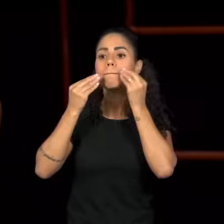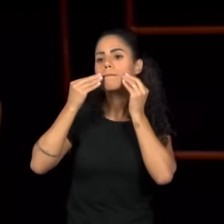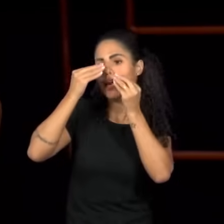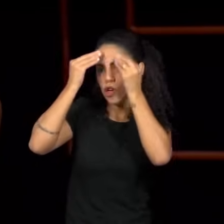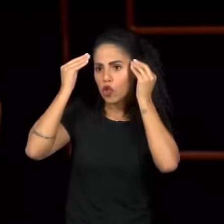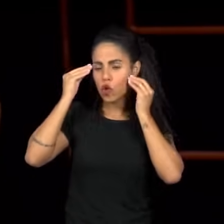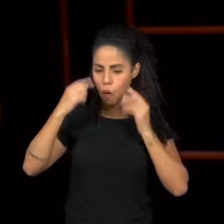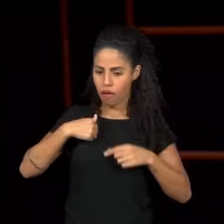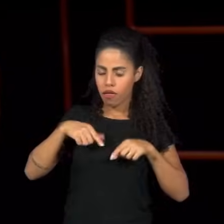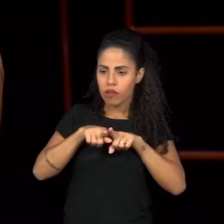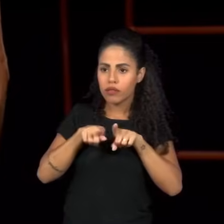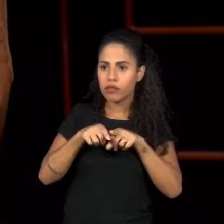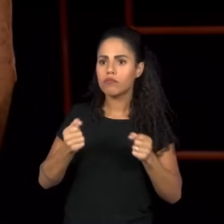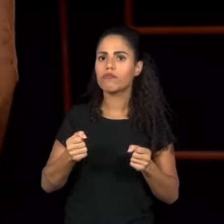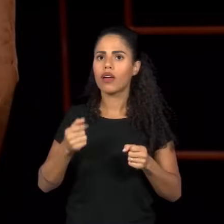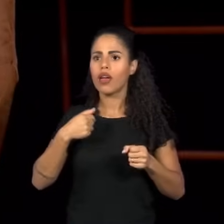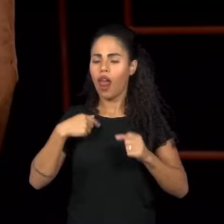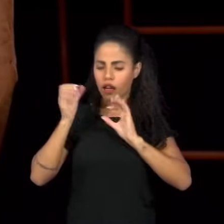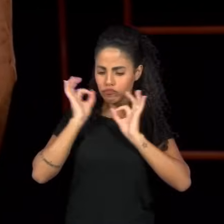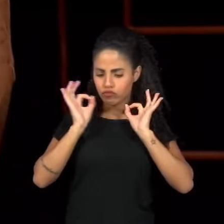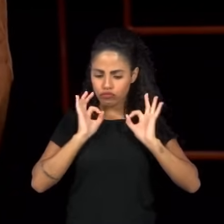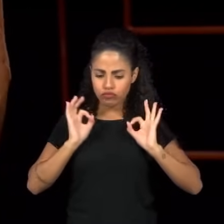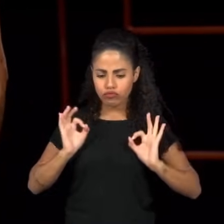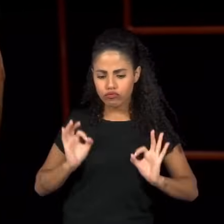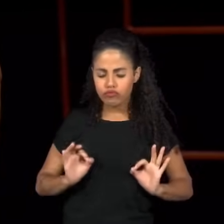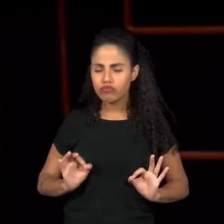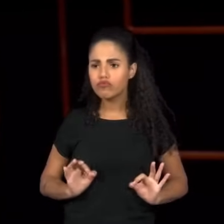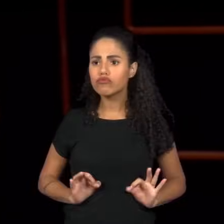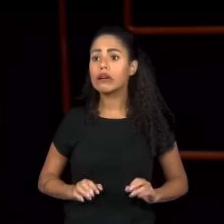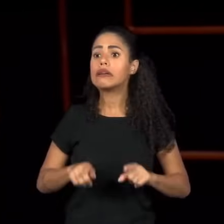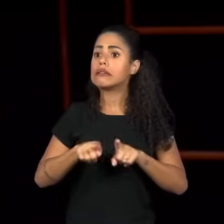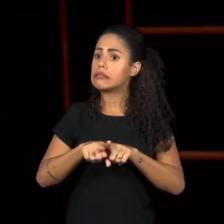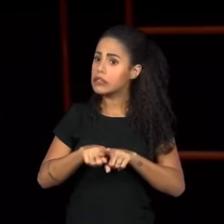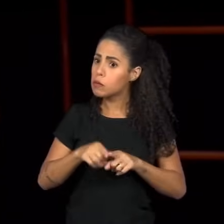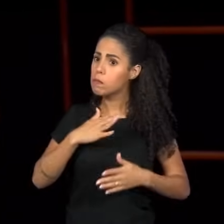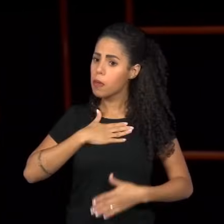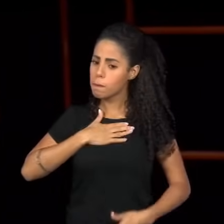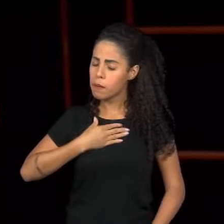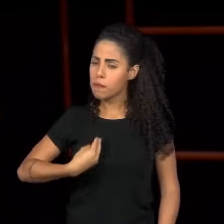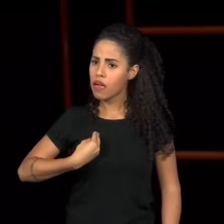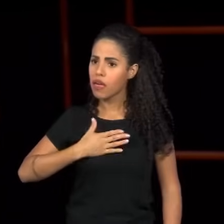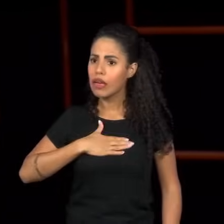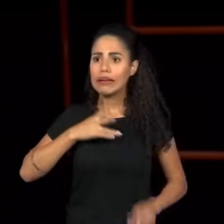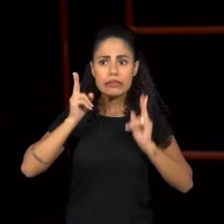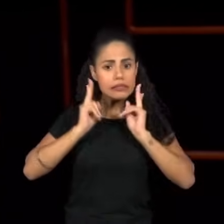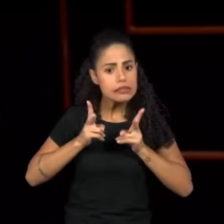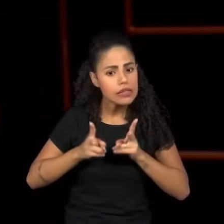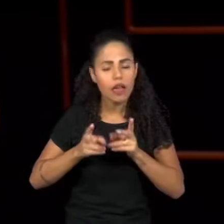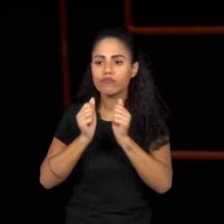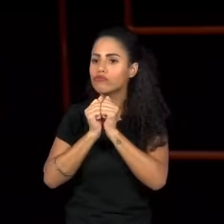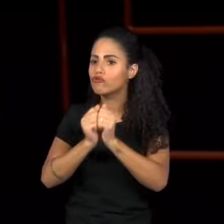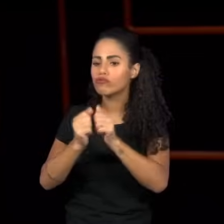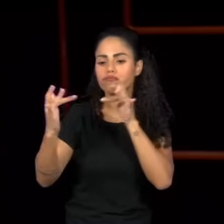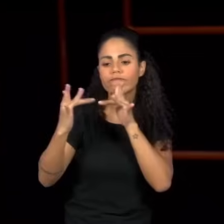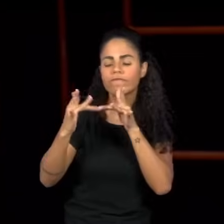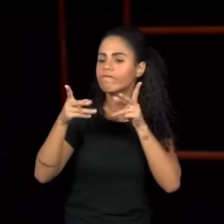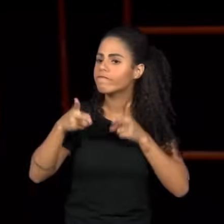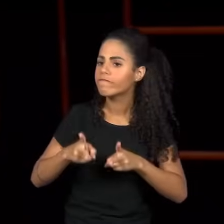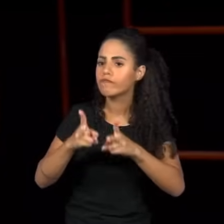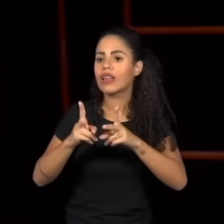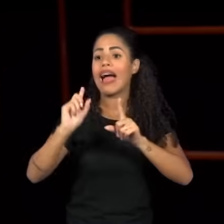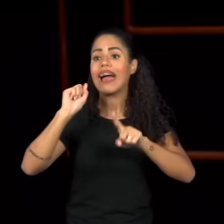muitas vezes. Uhum. Com o Vlad Capella, fez figurinos para a Bujanra. Sempre tivemos um contato. E aí fomos